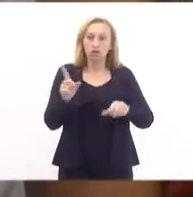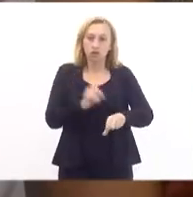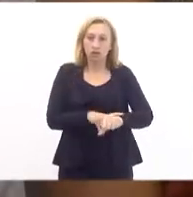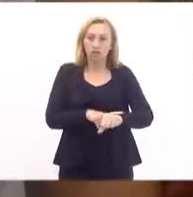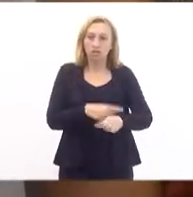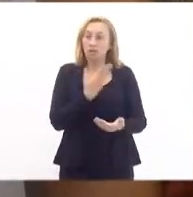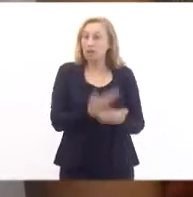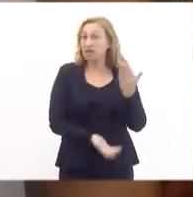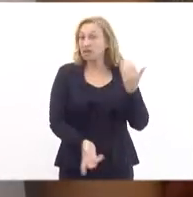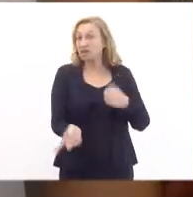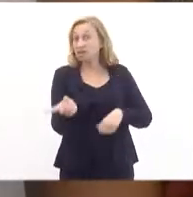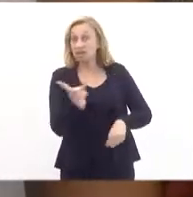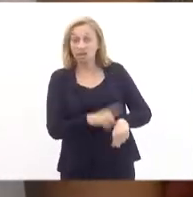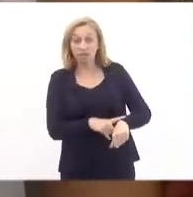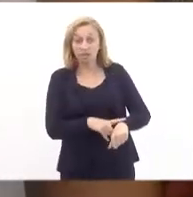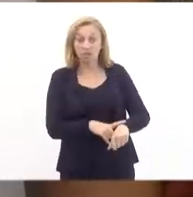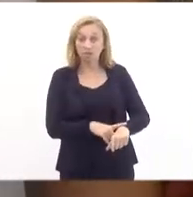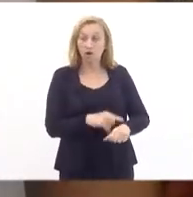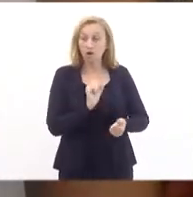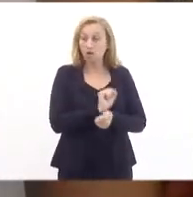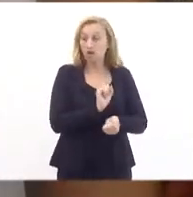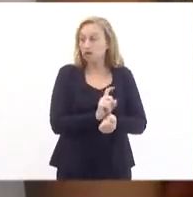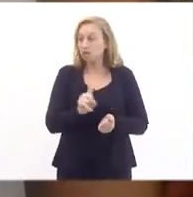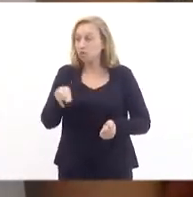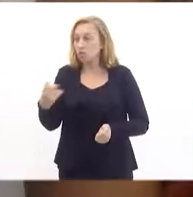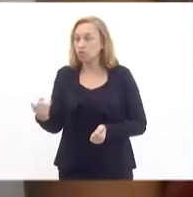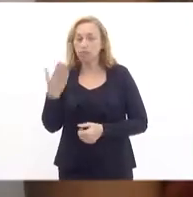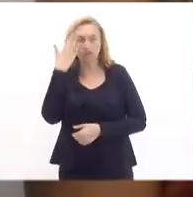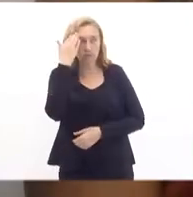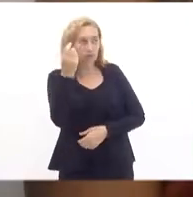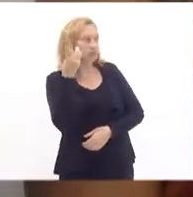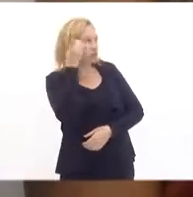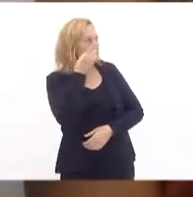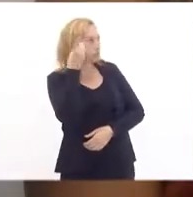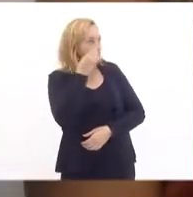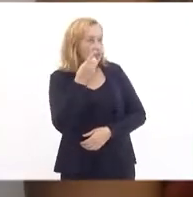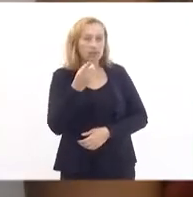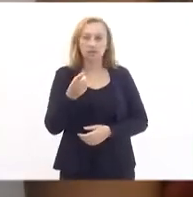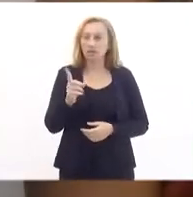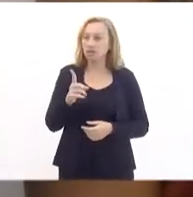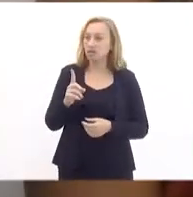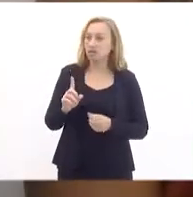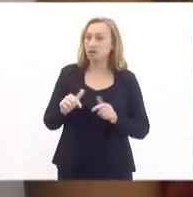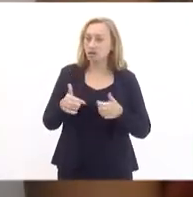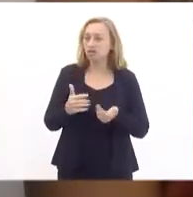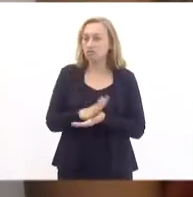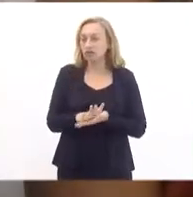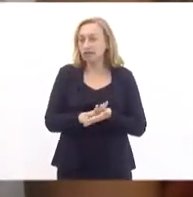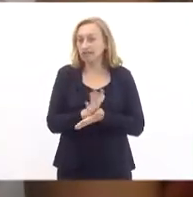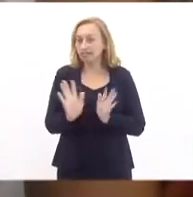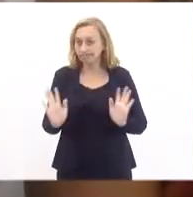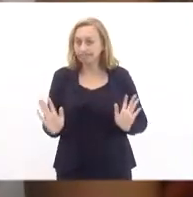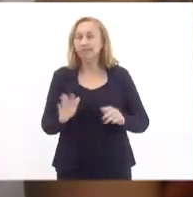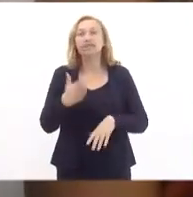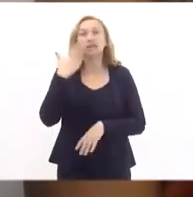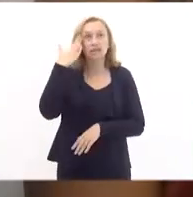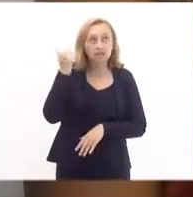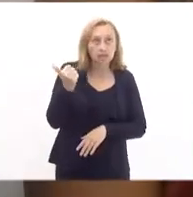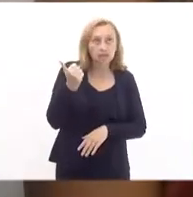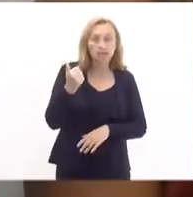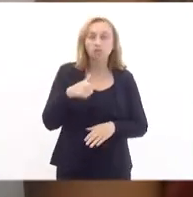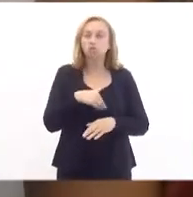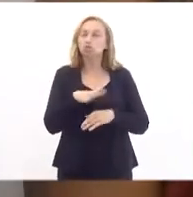perdia tempo com isso, e passaria a ser. Sabemos, deputado, que isso não se verificou em diversas oportunidades, sabemos de